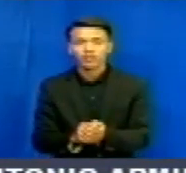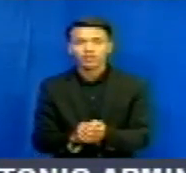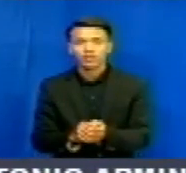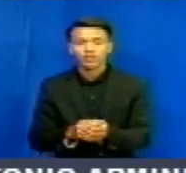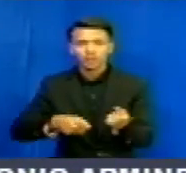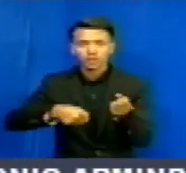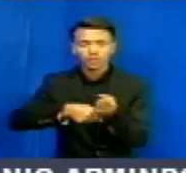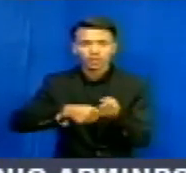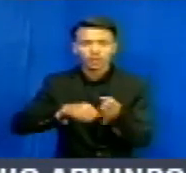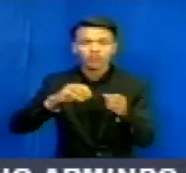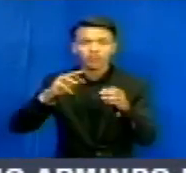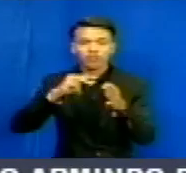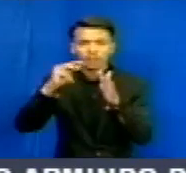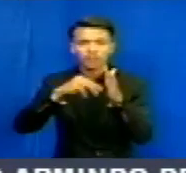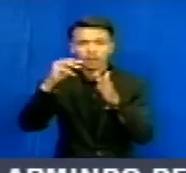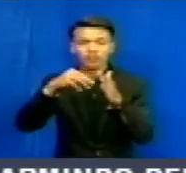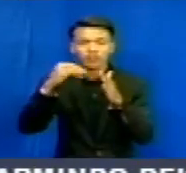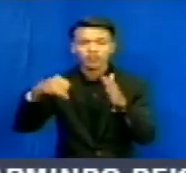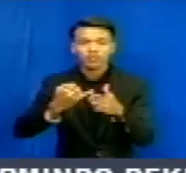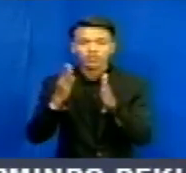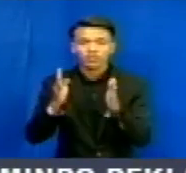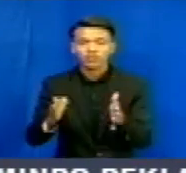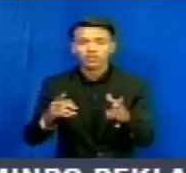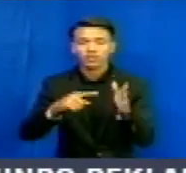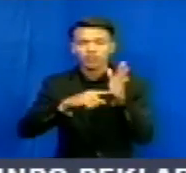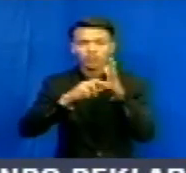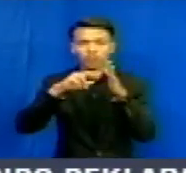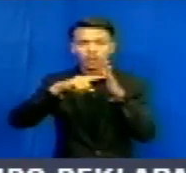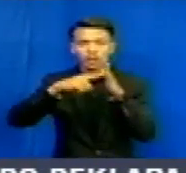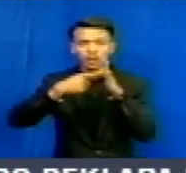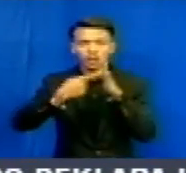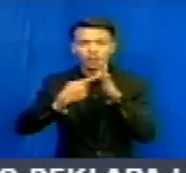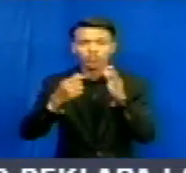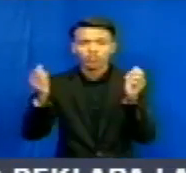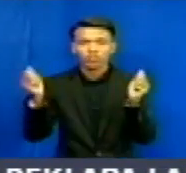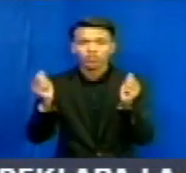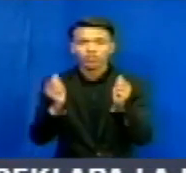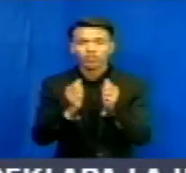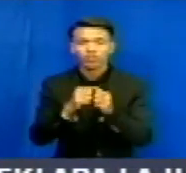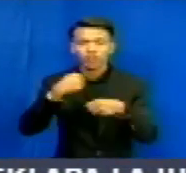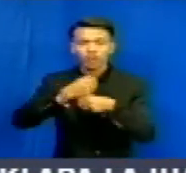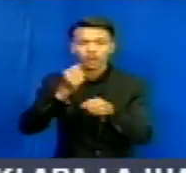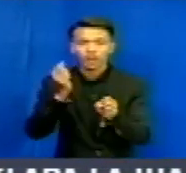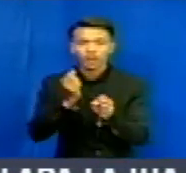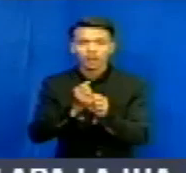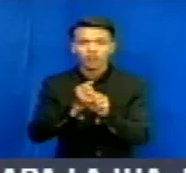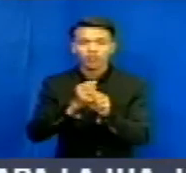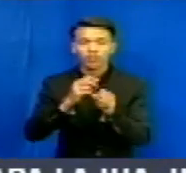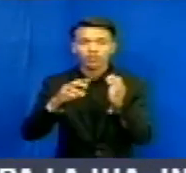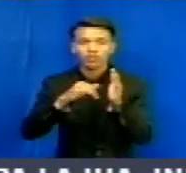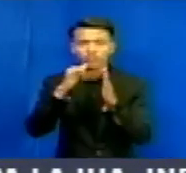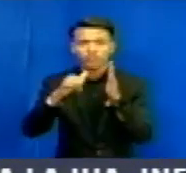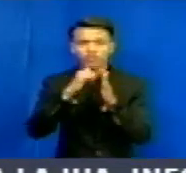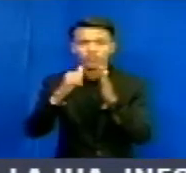coragem média ninia jornalista ninia a tu hahu o halo cobertura quando